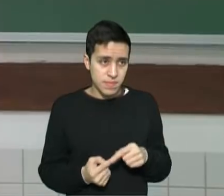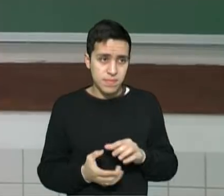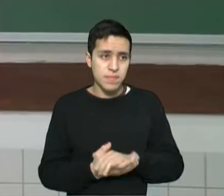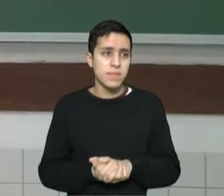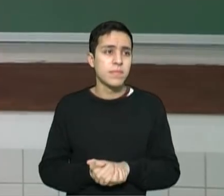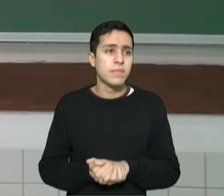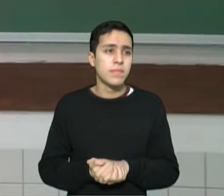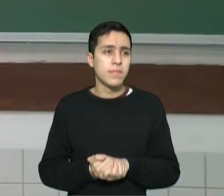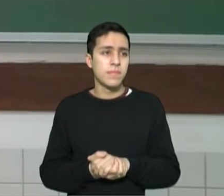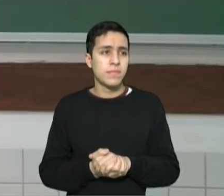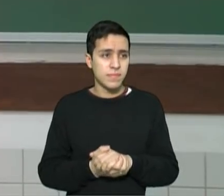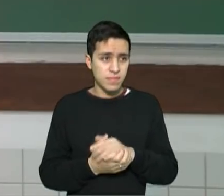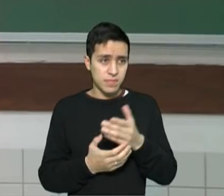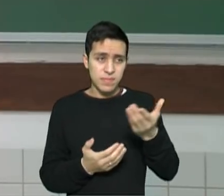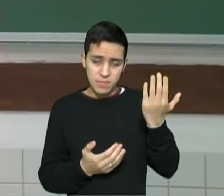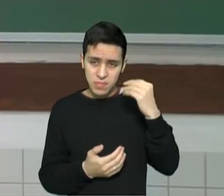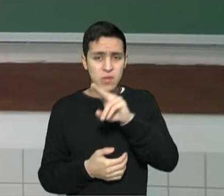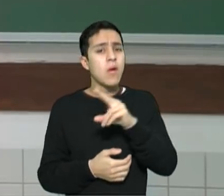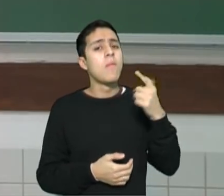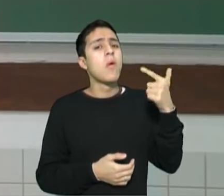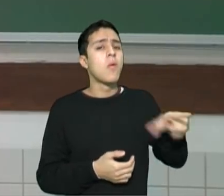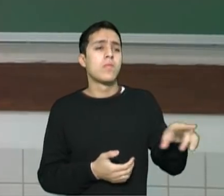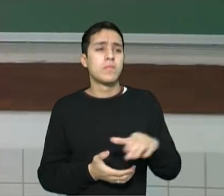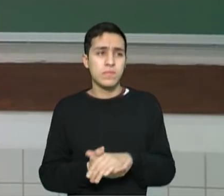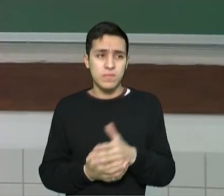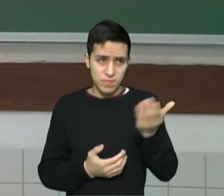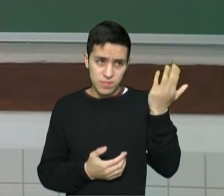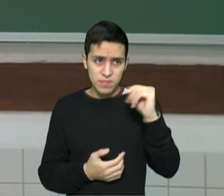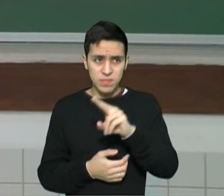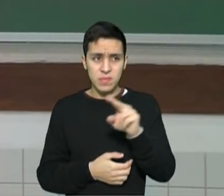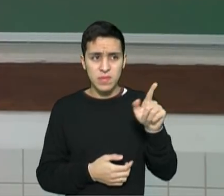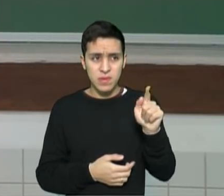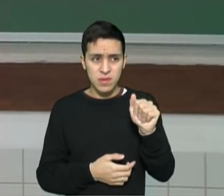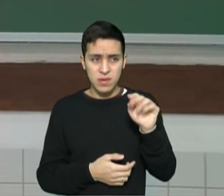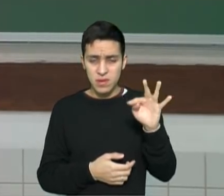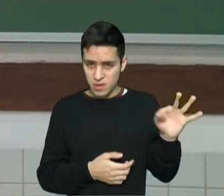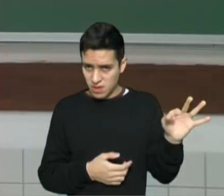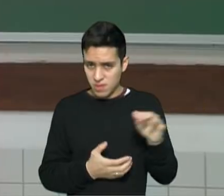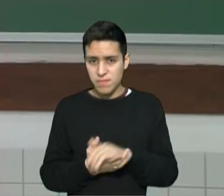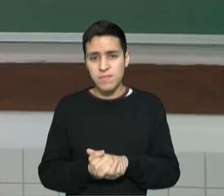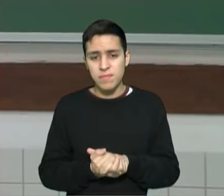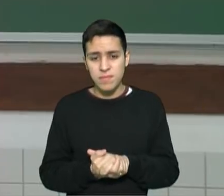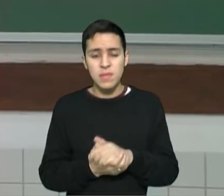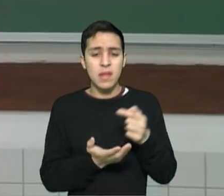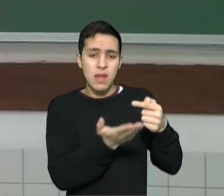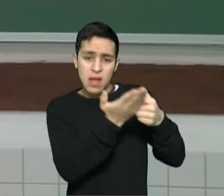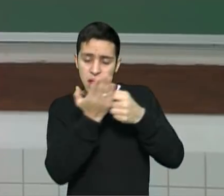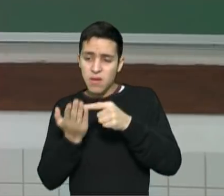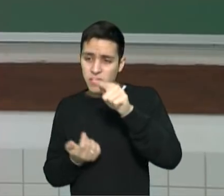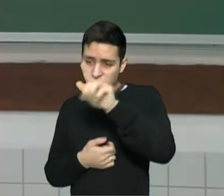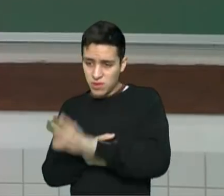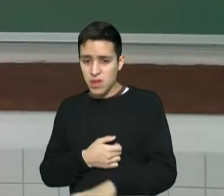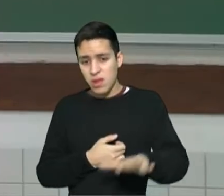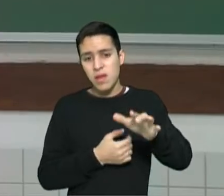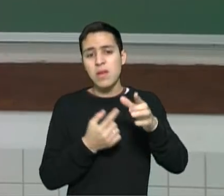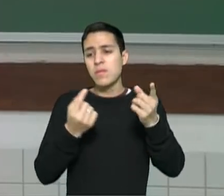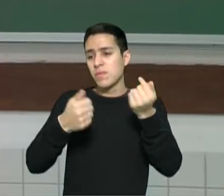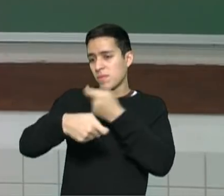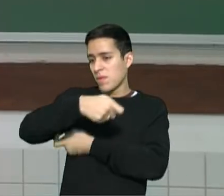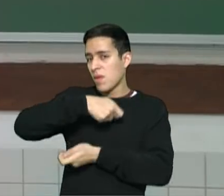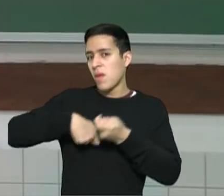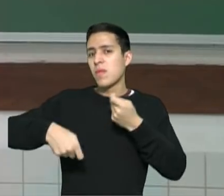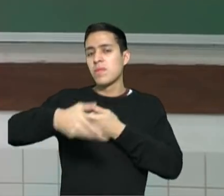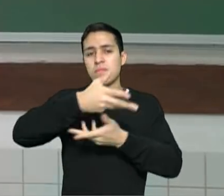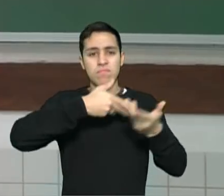E isto tinha um nome diferente antes. Ele tinha o nome de GATT, Acordo Geral de Tarifas e Comércio.